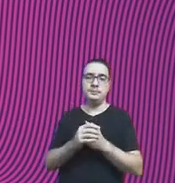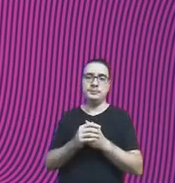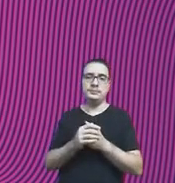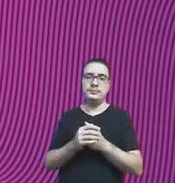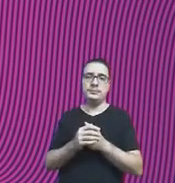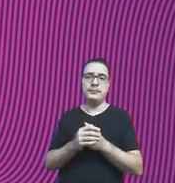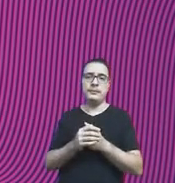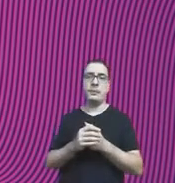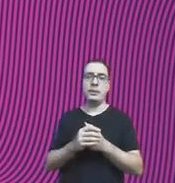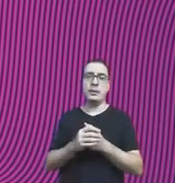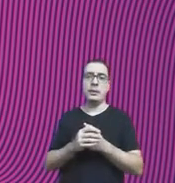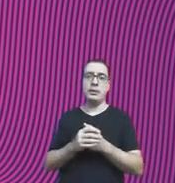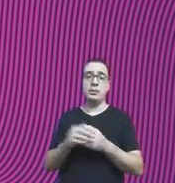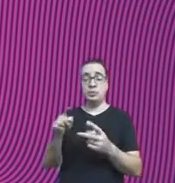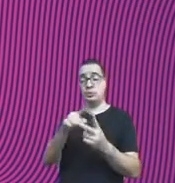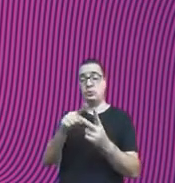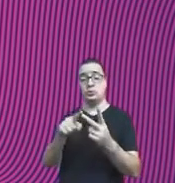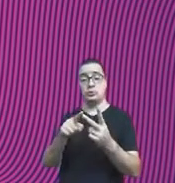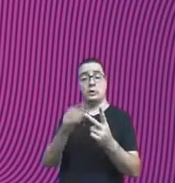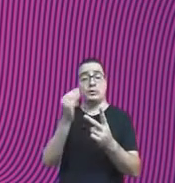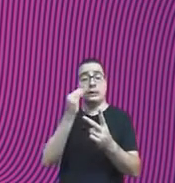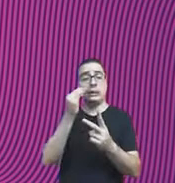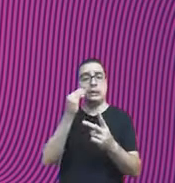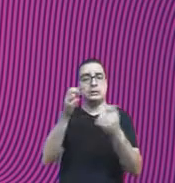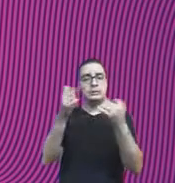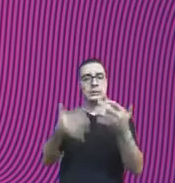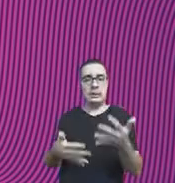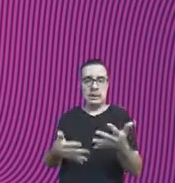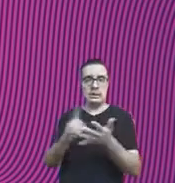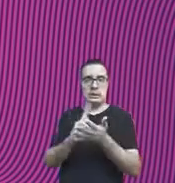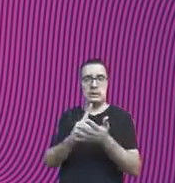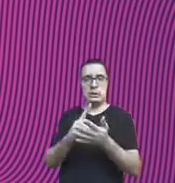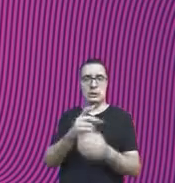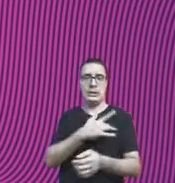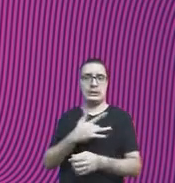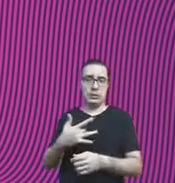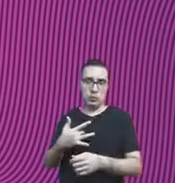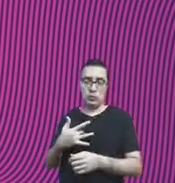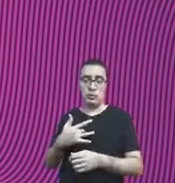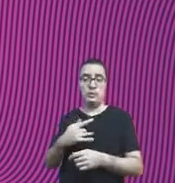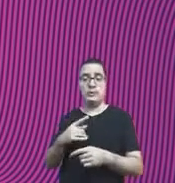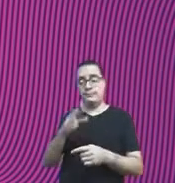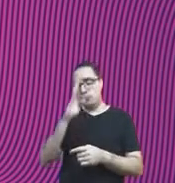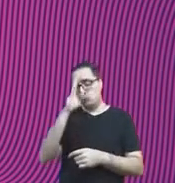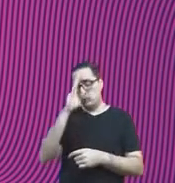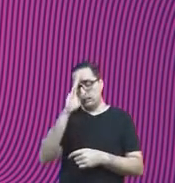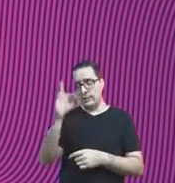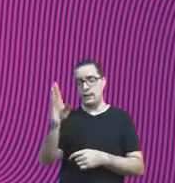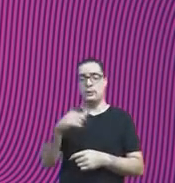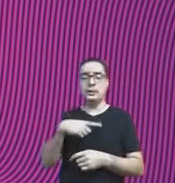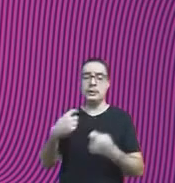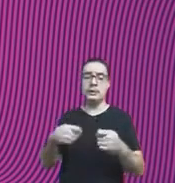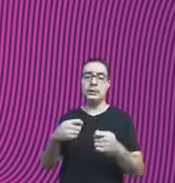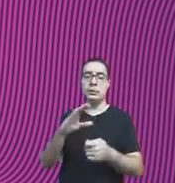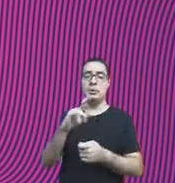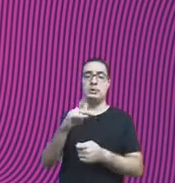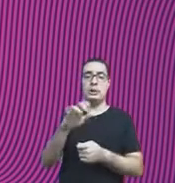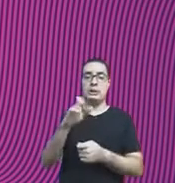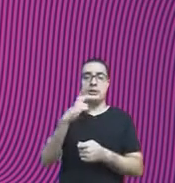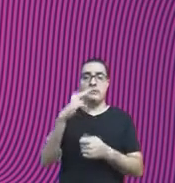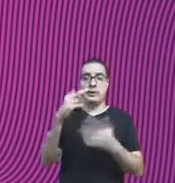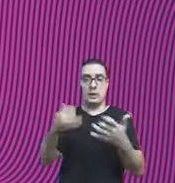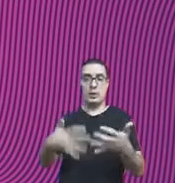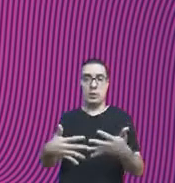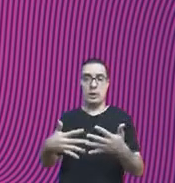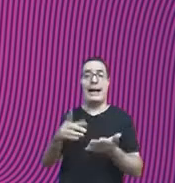E aqui os dois têm relação com digitalização de saúde, né? Fundamental, ela tem um papel, o Charles mencionou isso também, a digitalização tem um